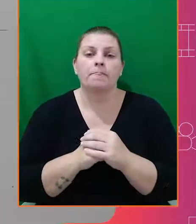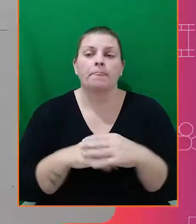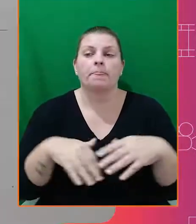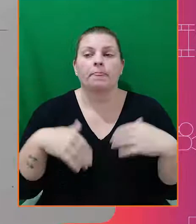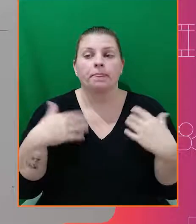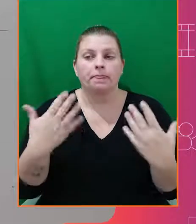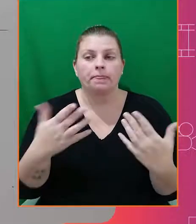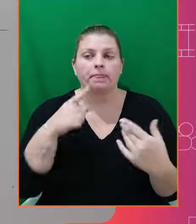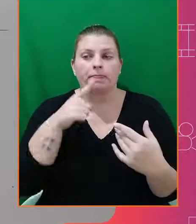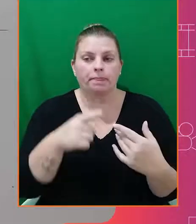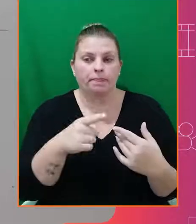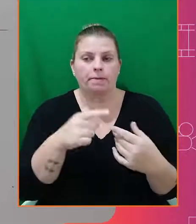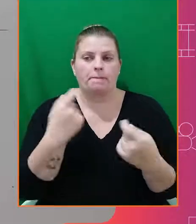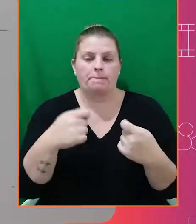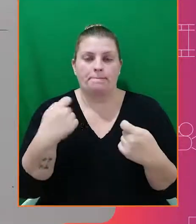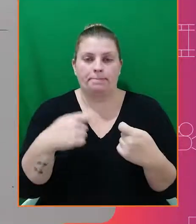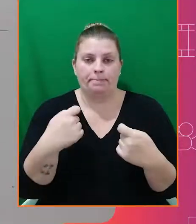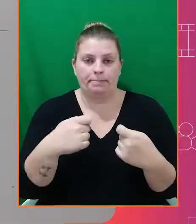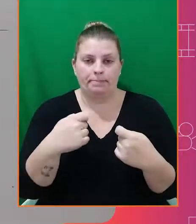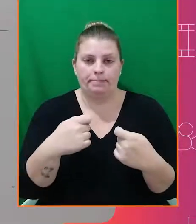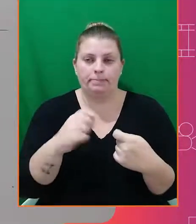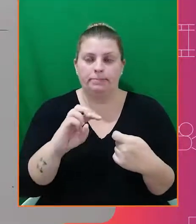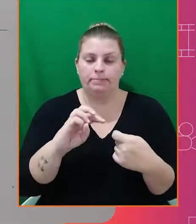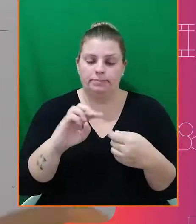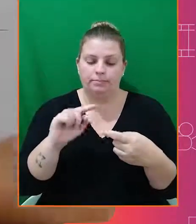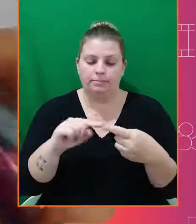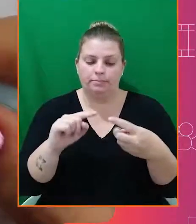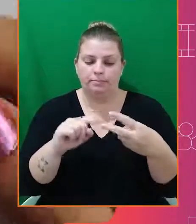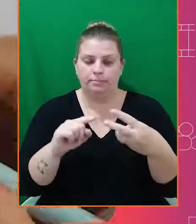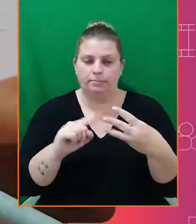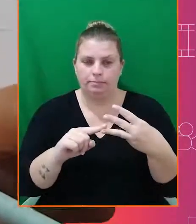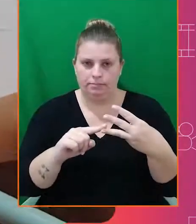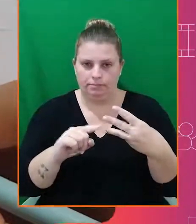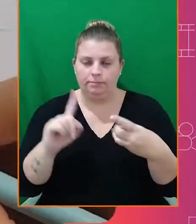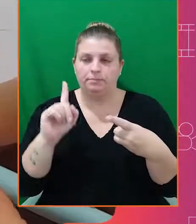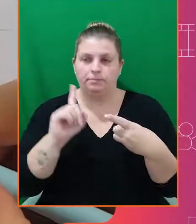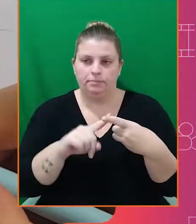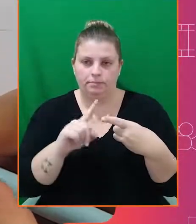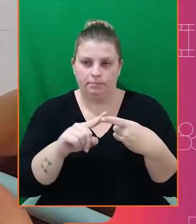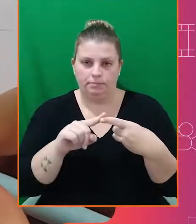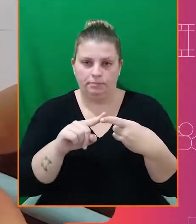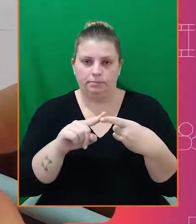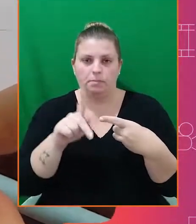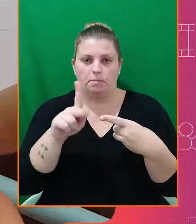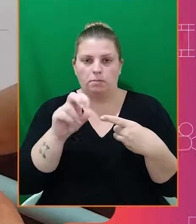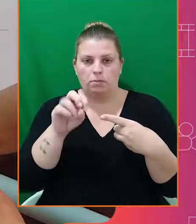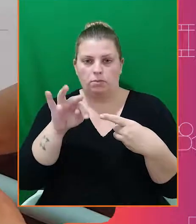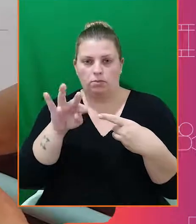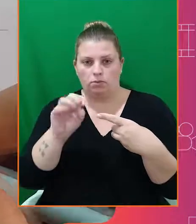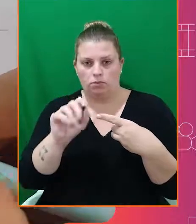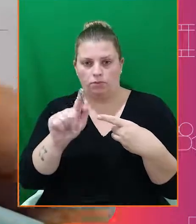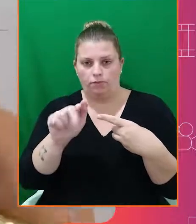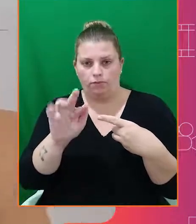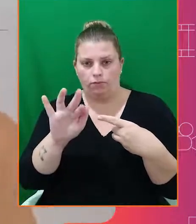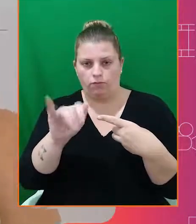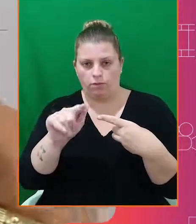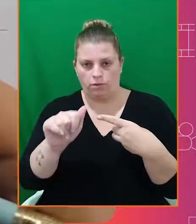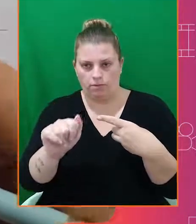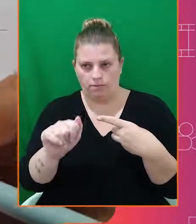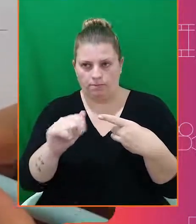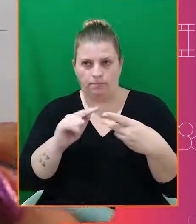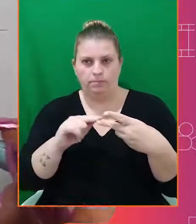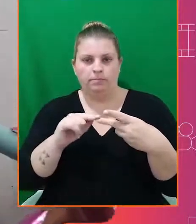Para criar a perspectiva linear, nós precisamos de 3 elementos principais: o ponto de fuga, a linha